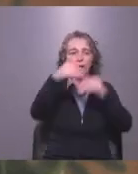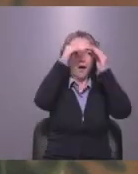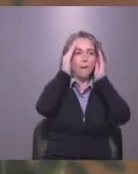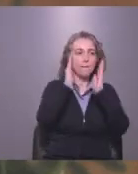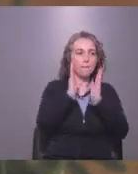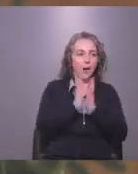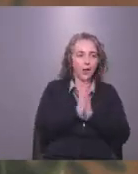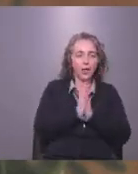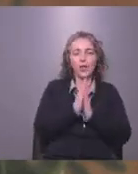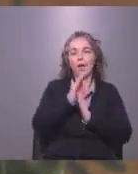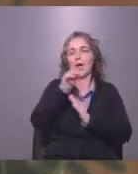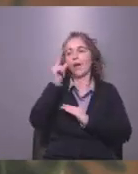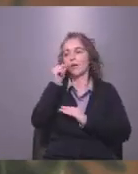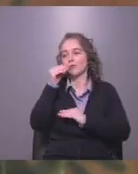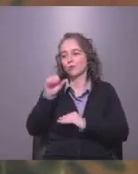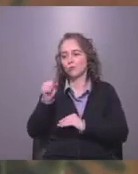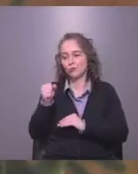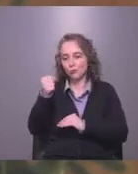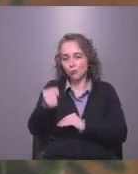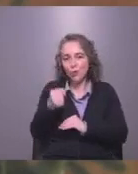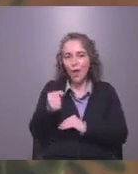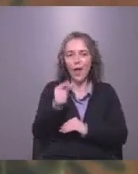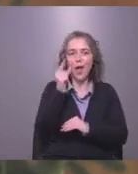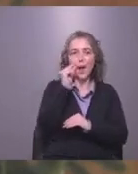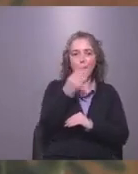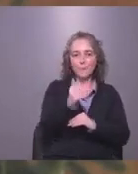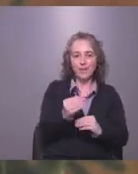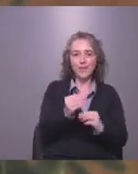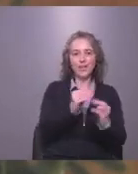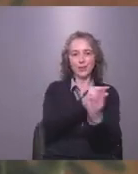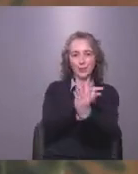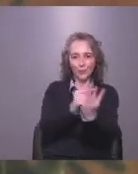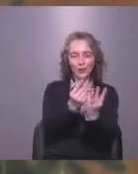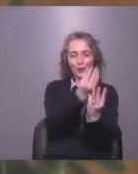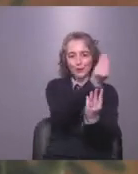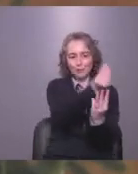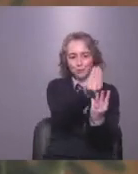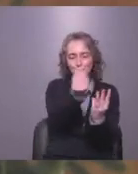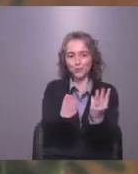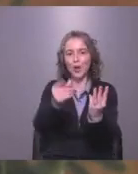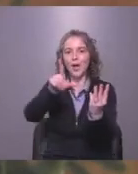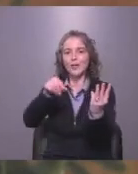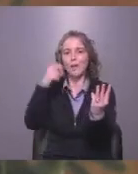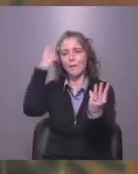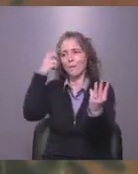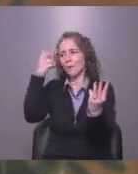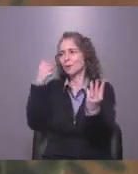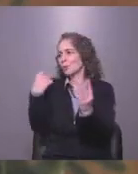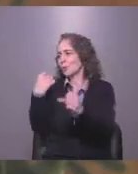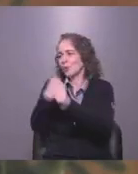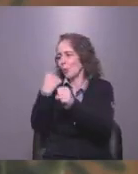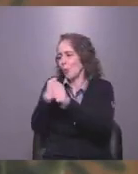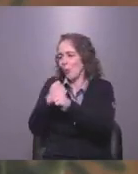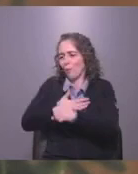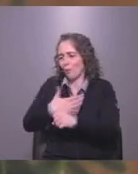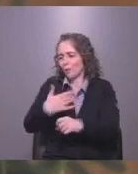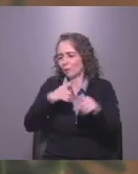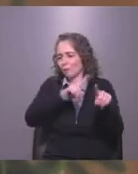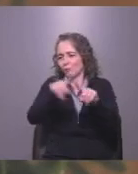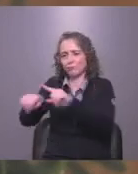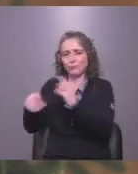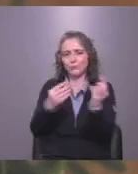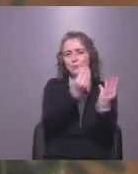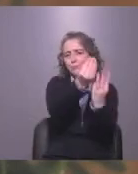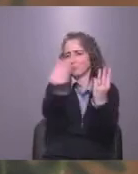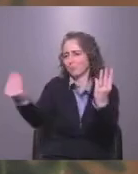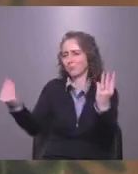várias profissões tradicionais, para dizer que Jesus Cristo veio até nós, assumiu a nossa vida. Mas as figuras fundamentais